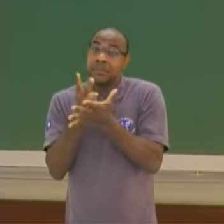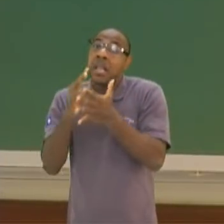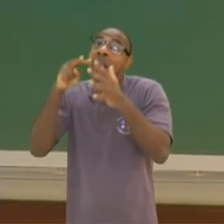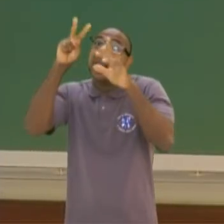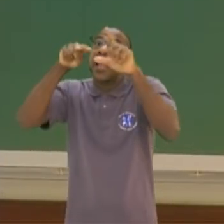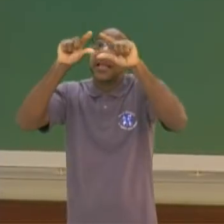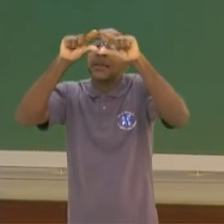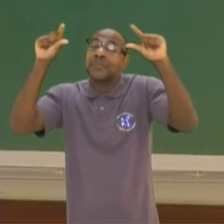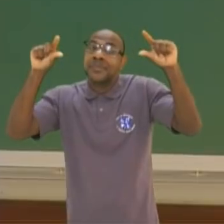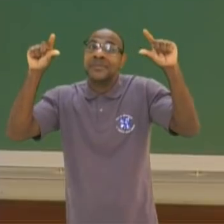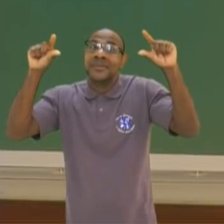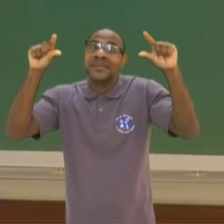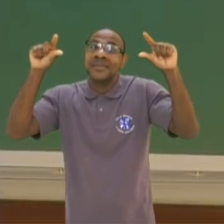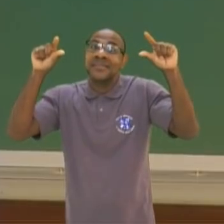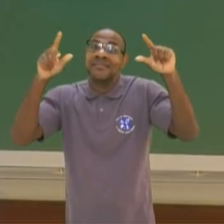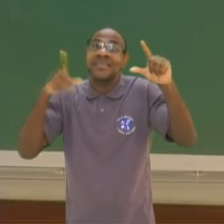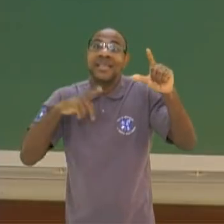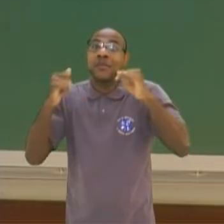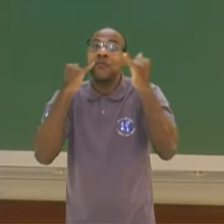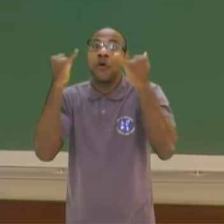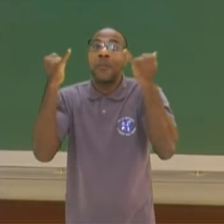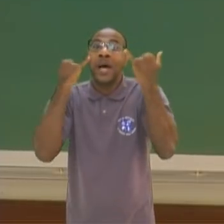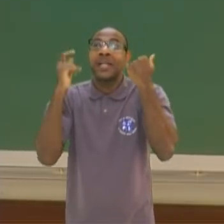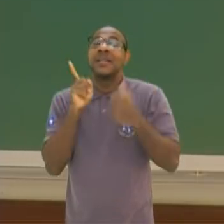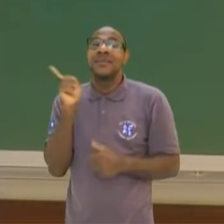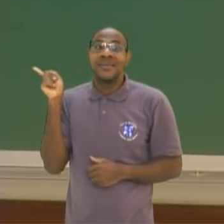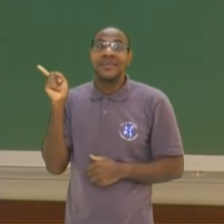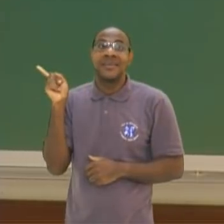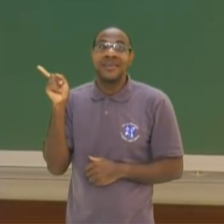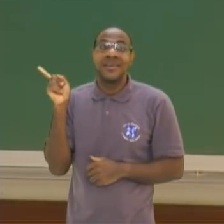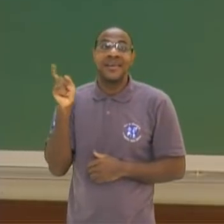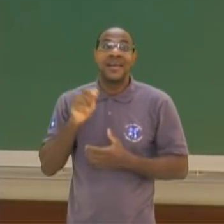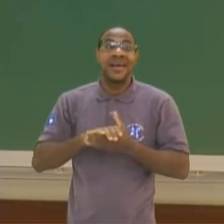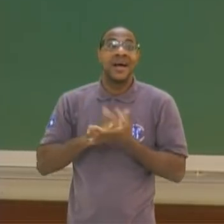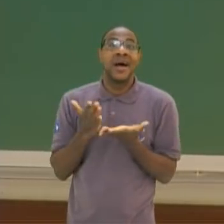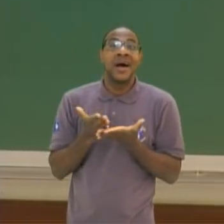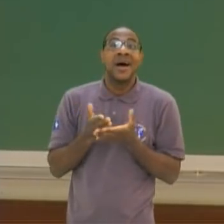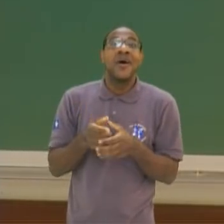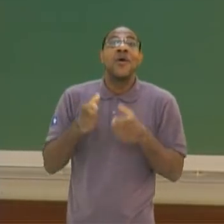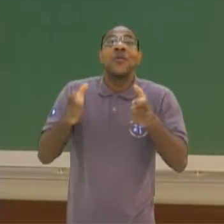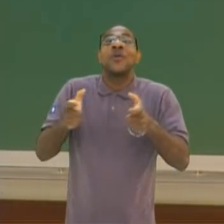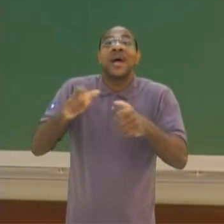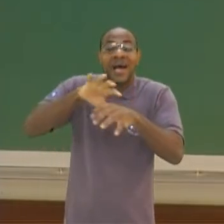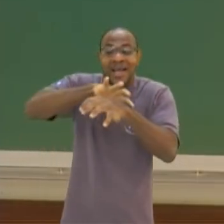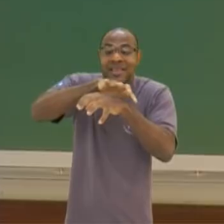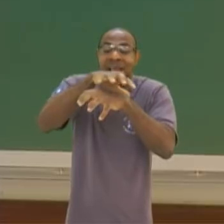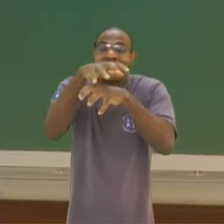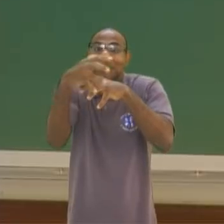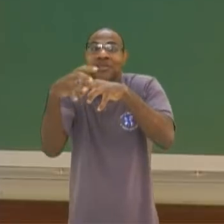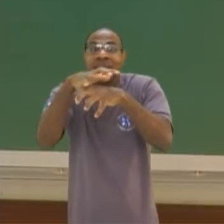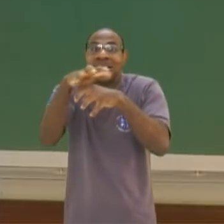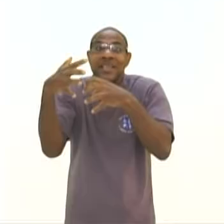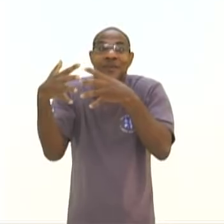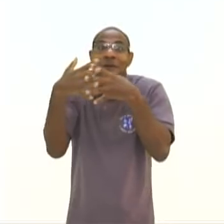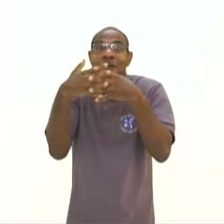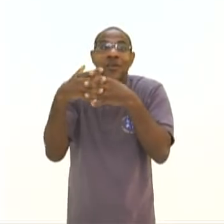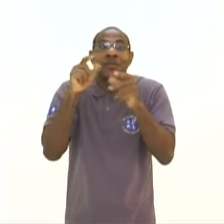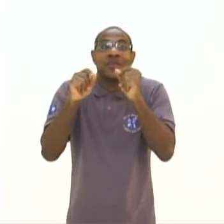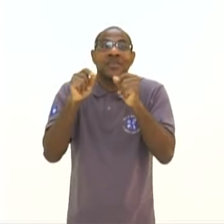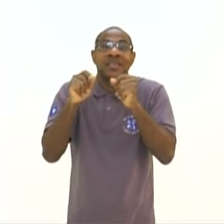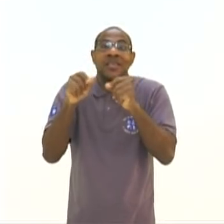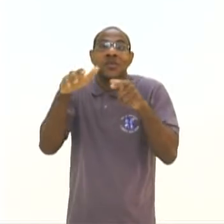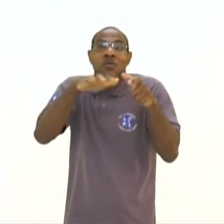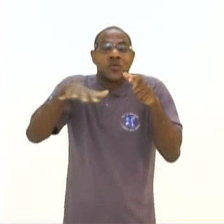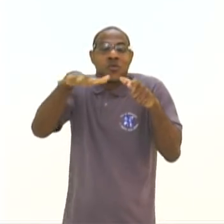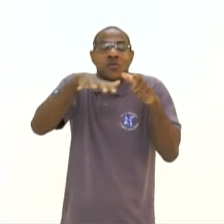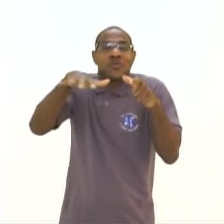leia. Ele vai te dar informações. Parte da atmosfera que se confunde com o